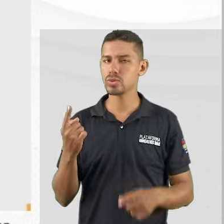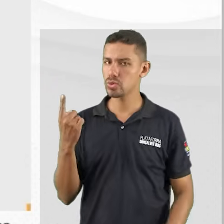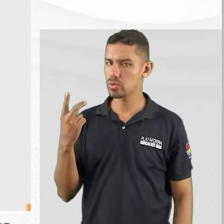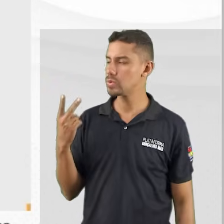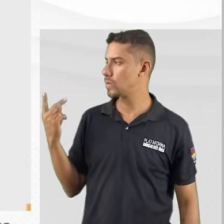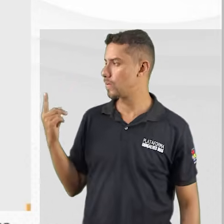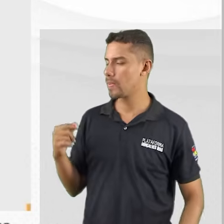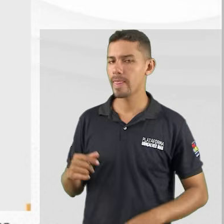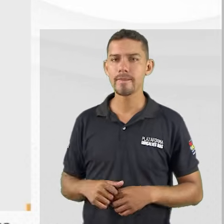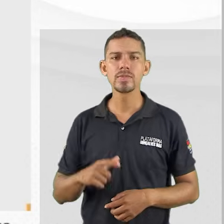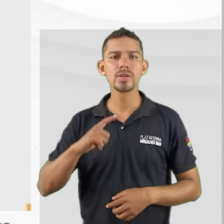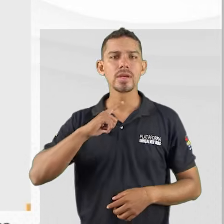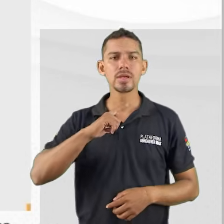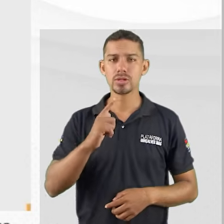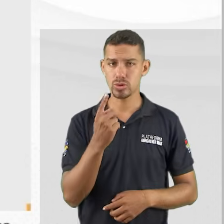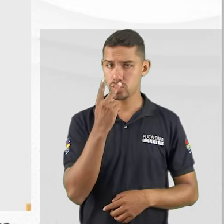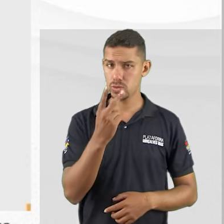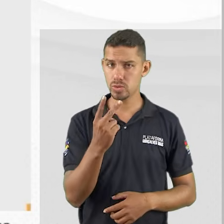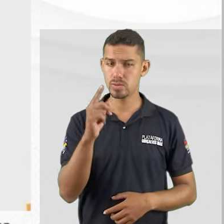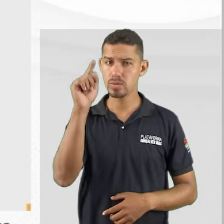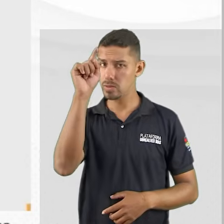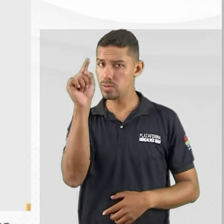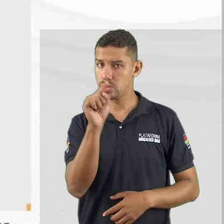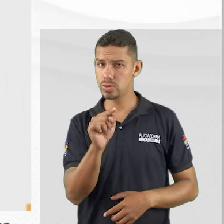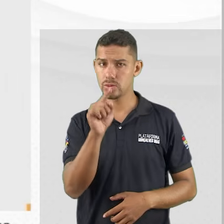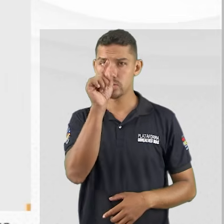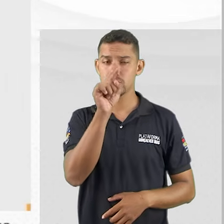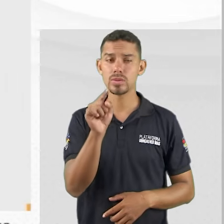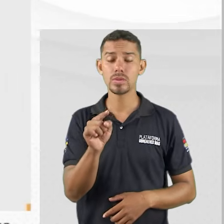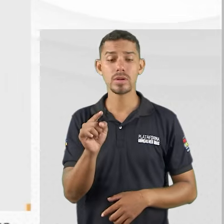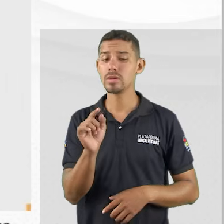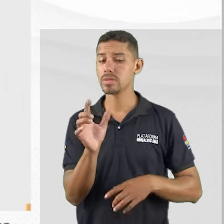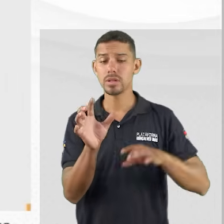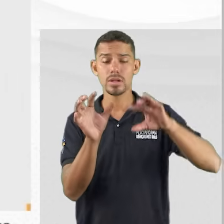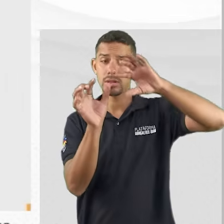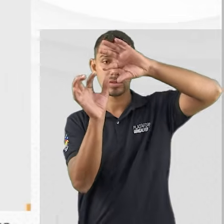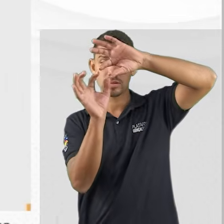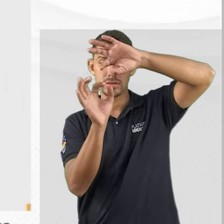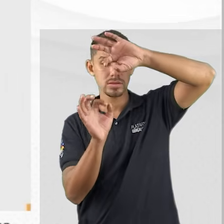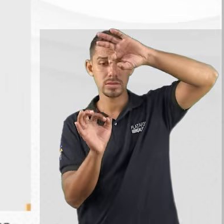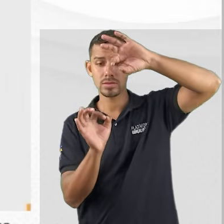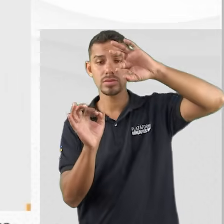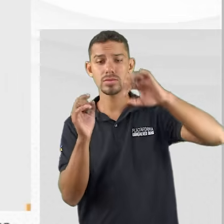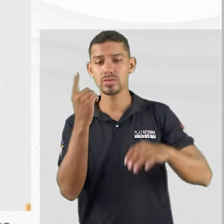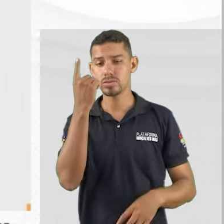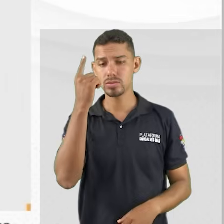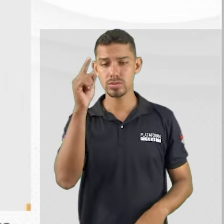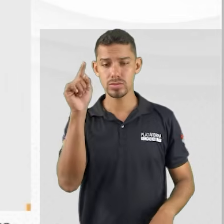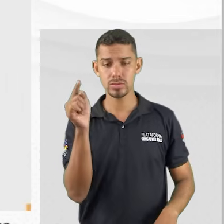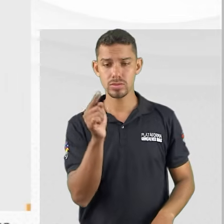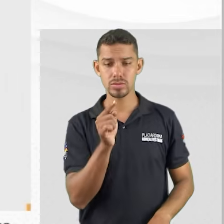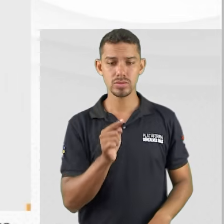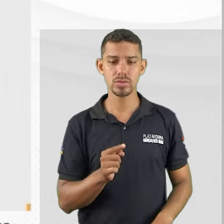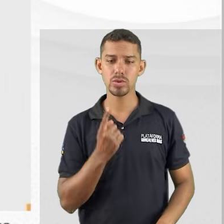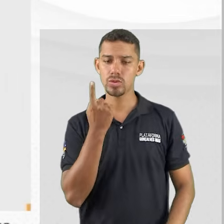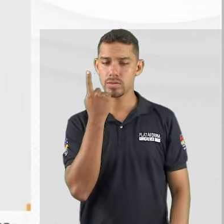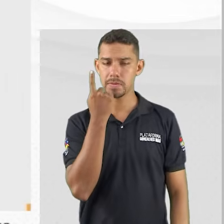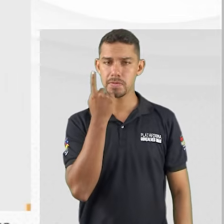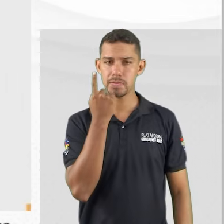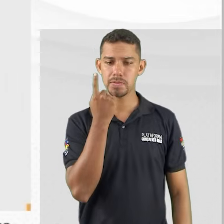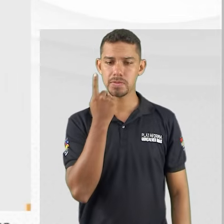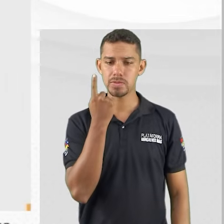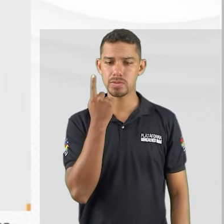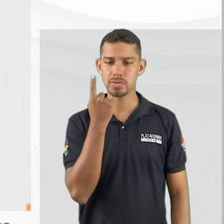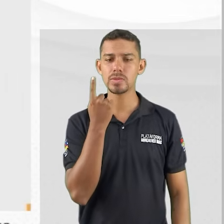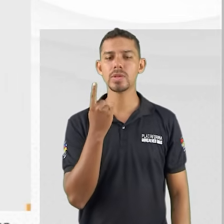comigo? Tá? Ele já está duplicado, porque o cromossomo, quando ele não está duplicado, ele só possui uma perninha, tá? Ele